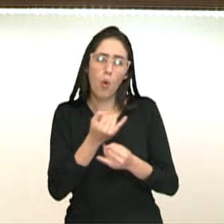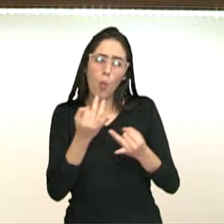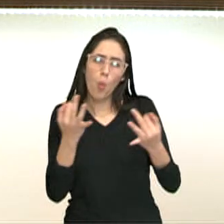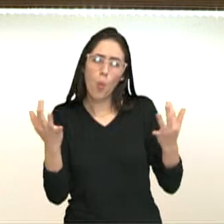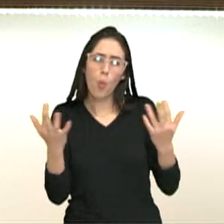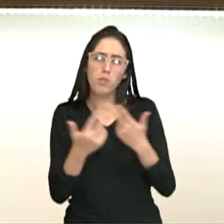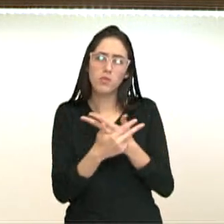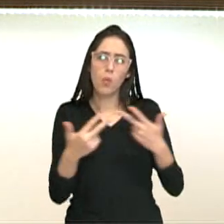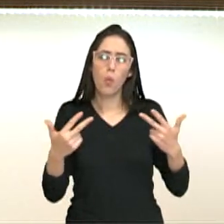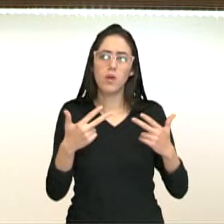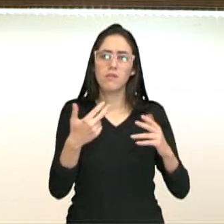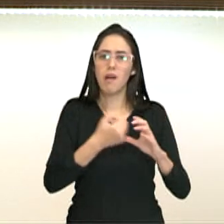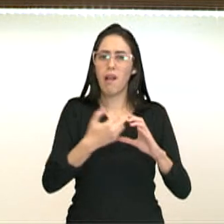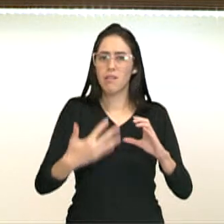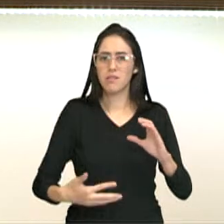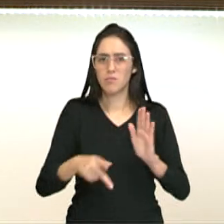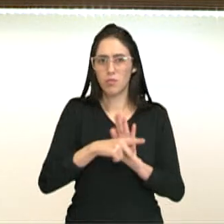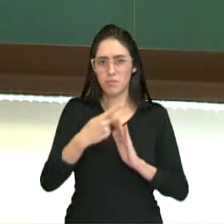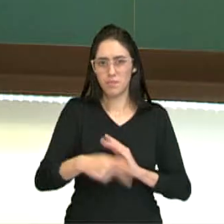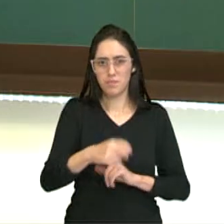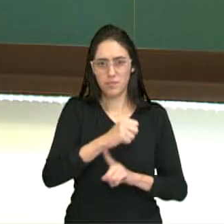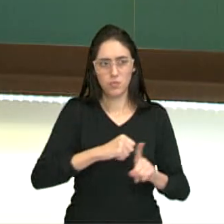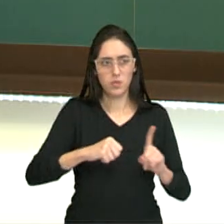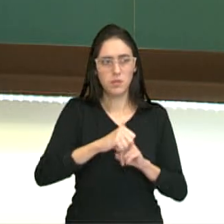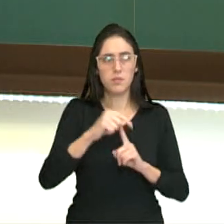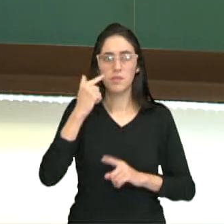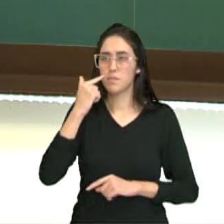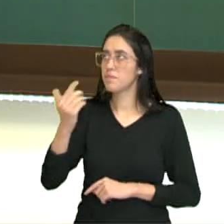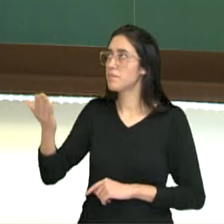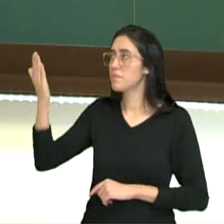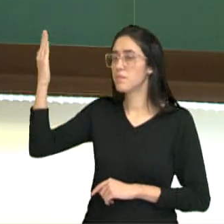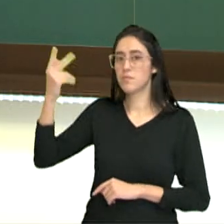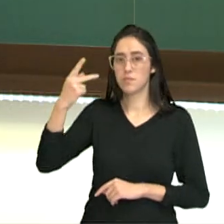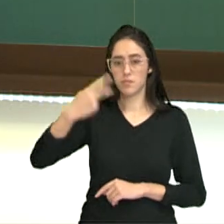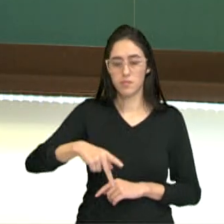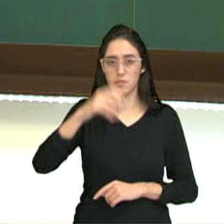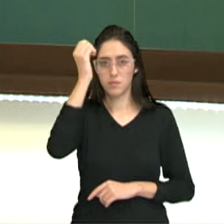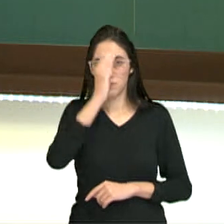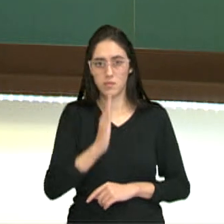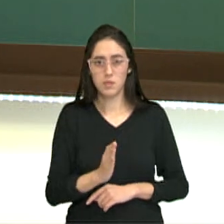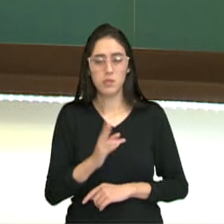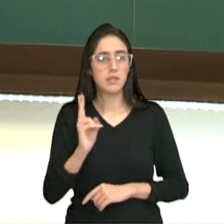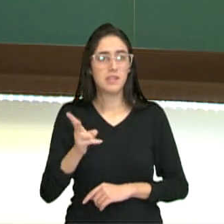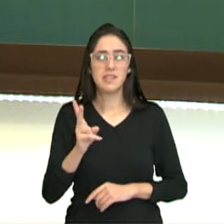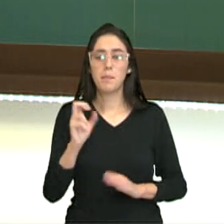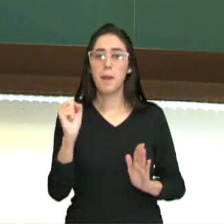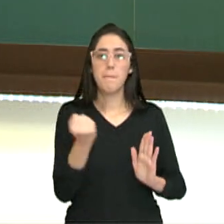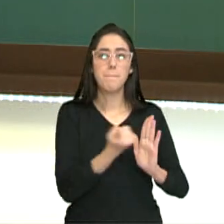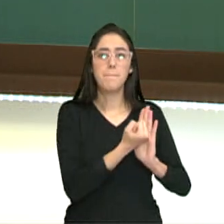característicos, então, da nossa sociedade. Vamos ver aqui, ó. Os fenômenos brasileiros seriam sempre marcados